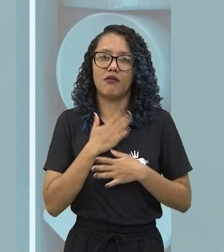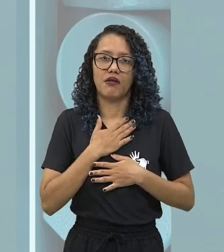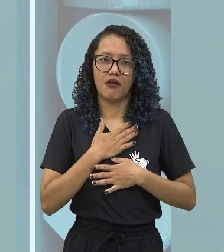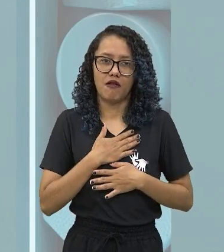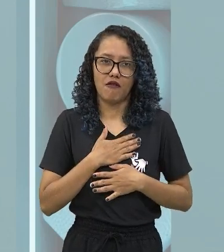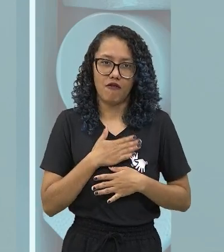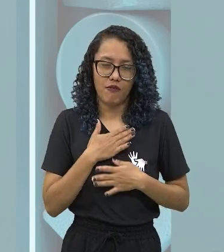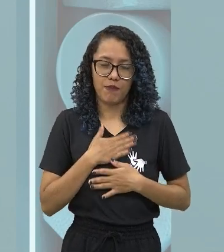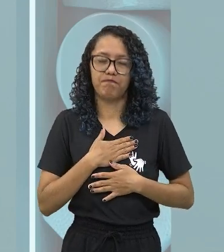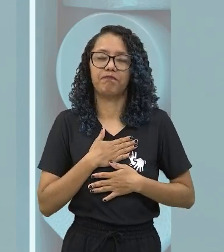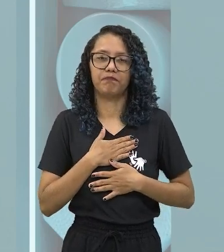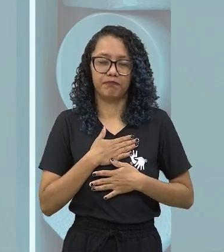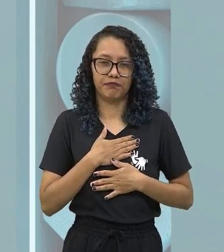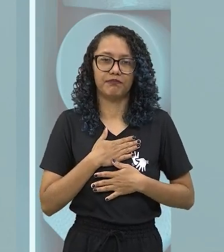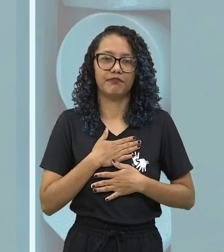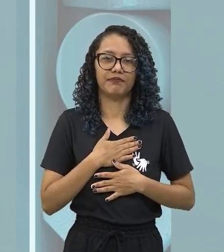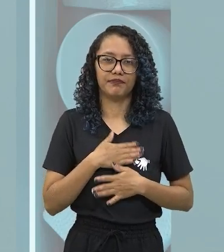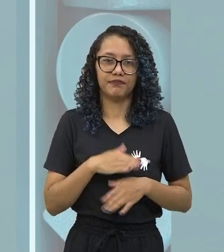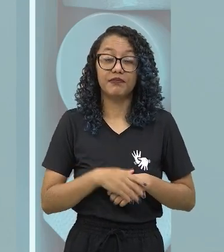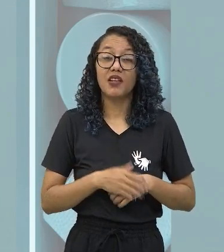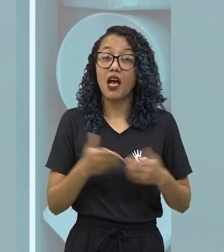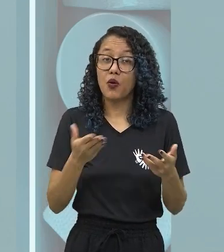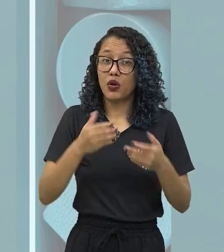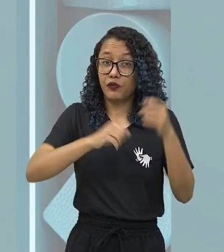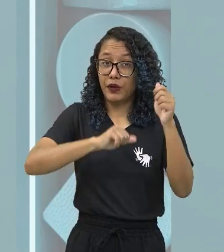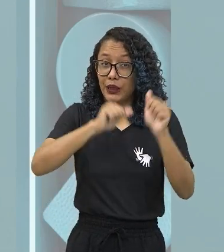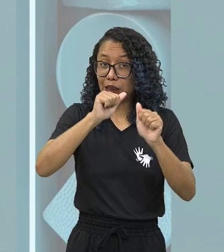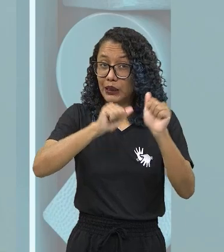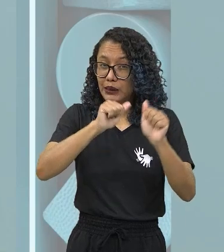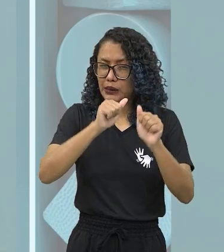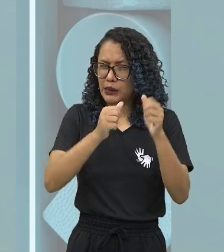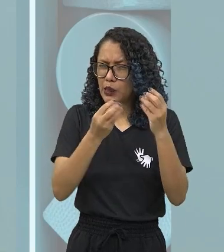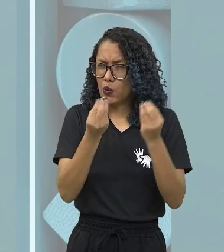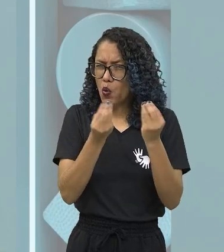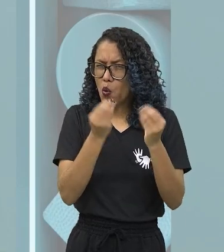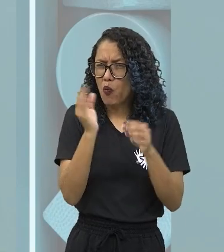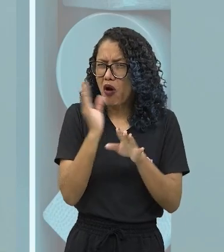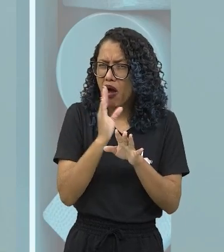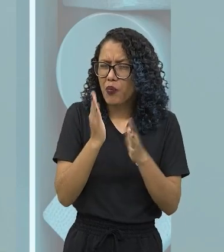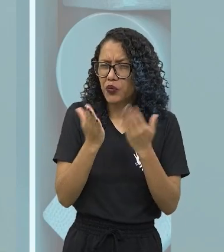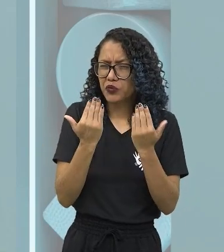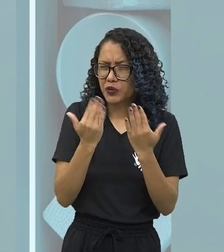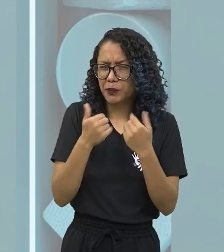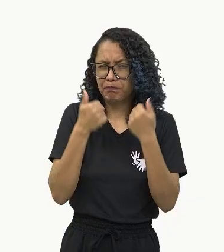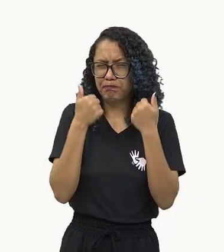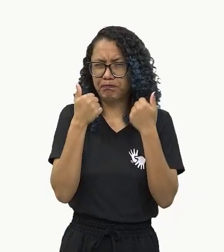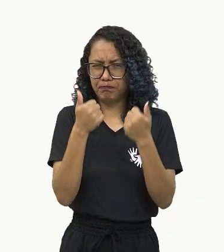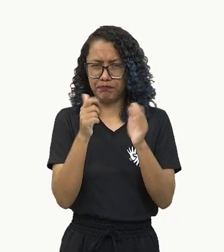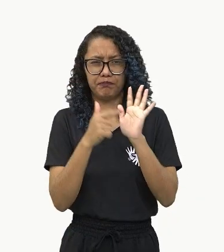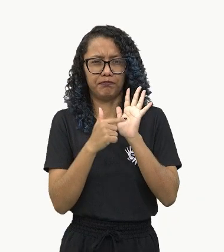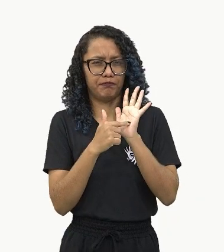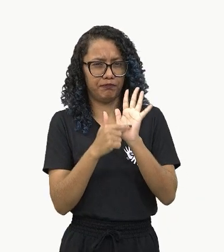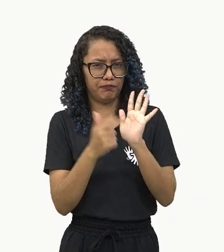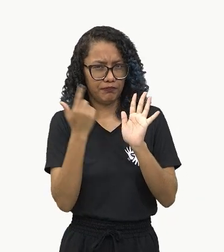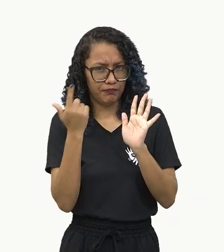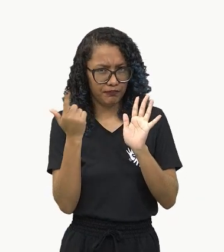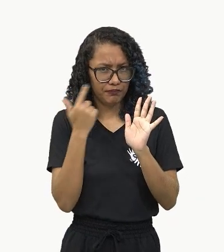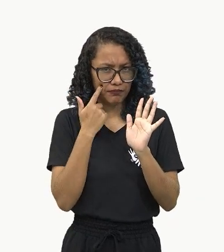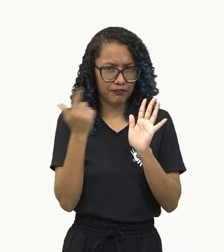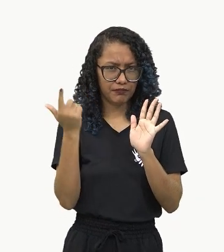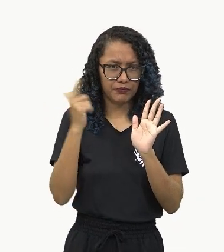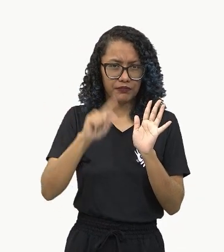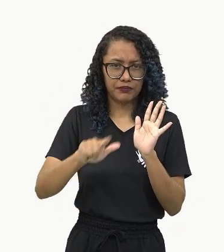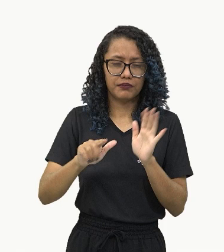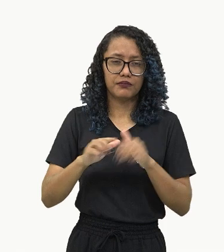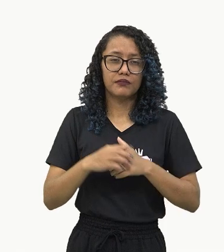com tranquilidade, vamos dar uma analisadinha bem rápida do mesmo diálogo. Vamos aqui comigo.